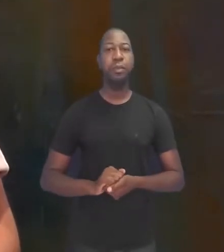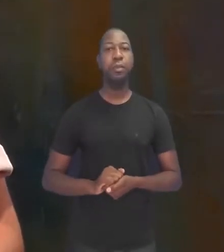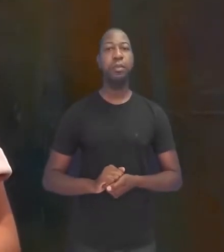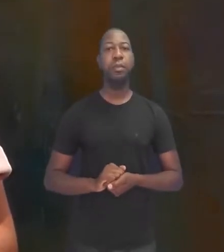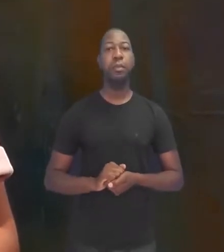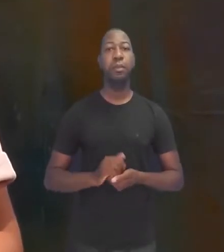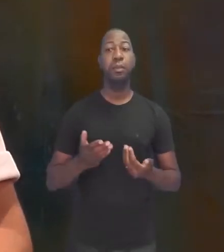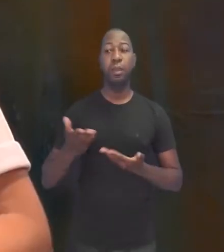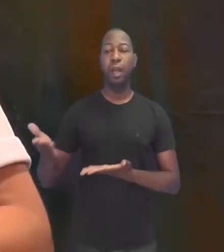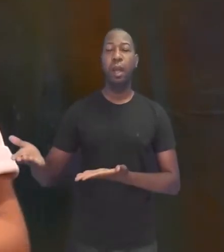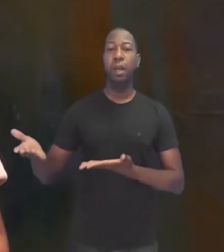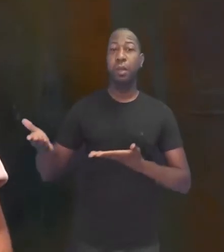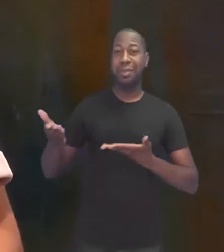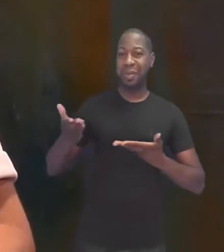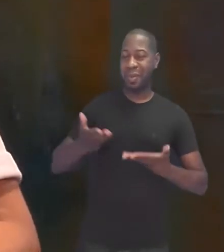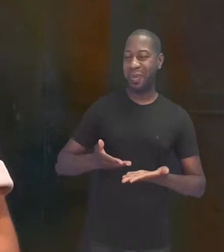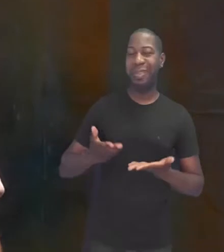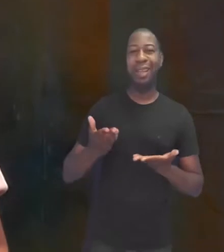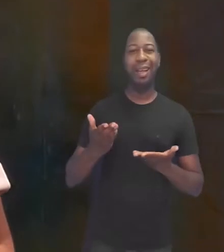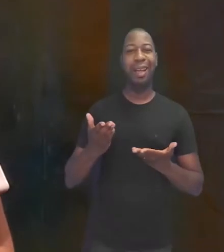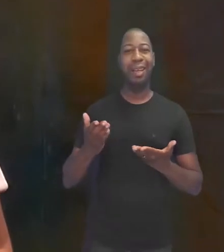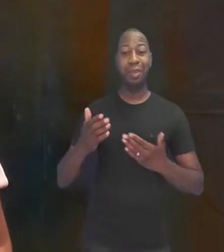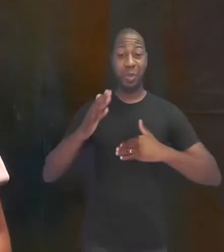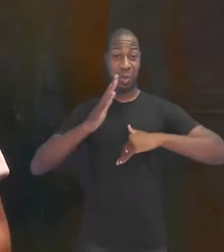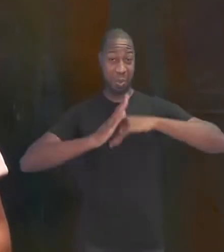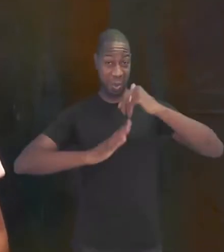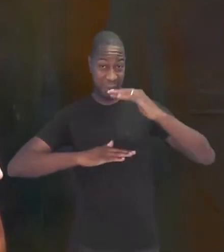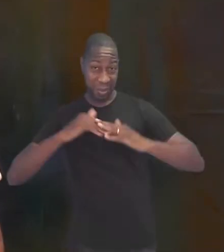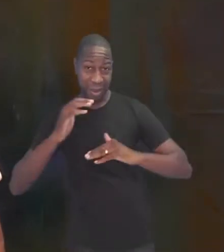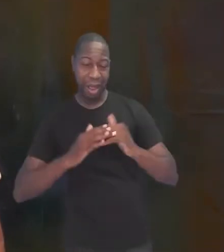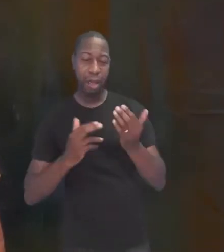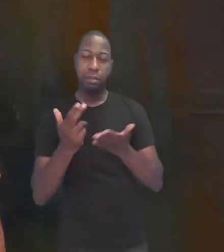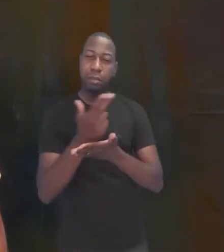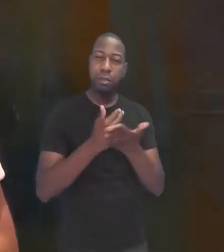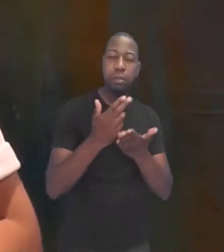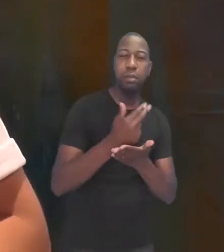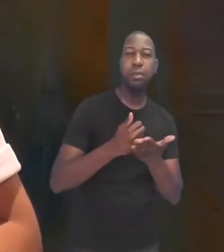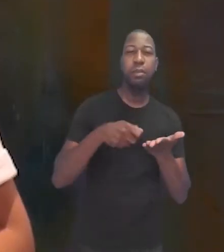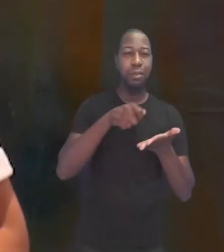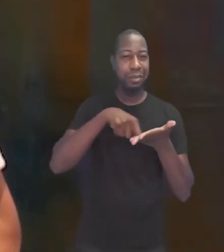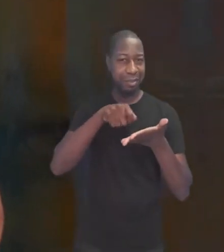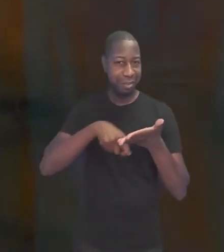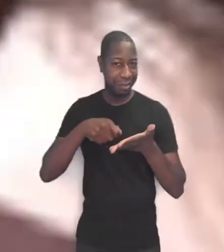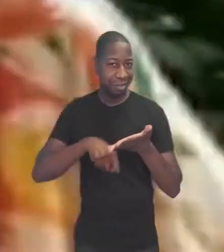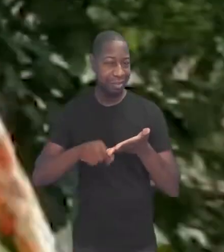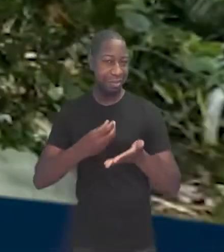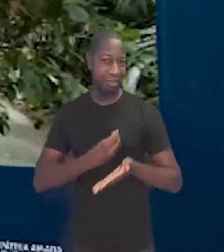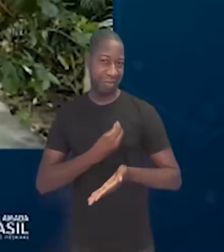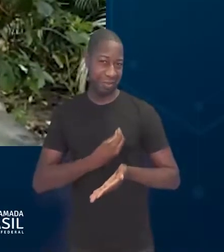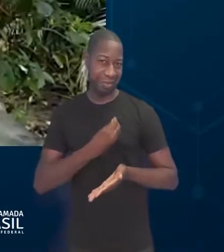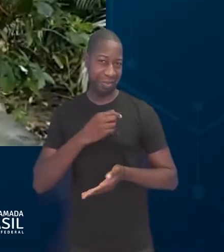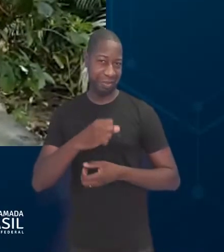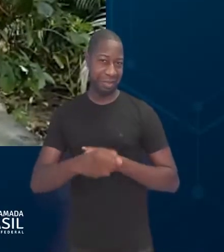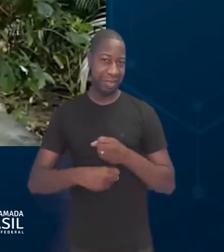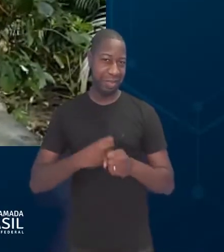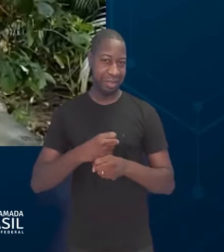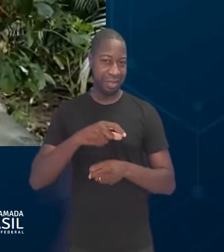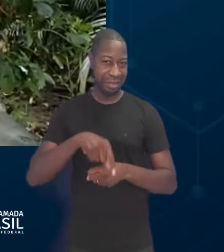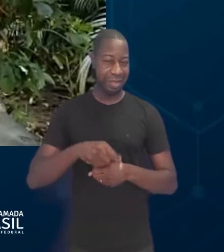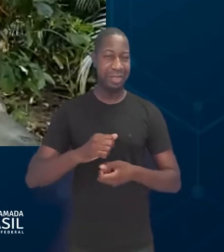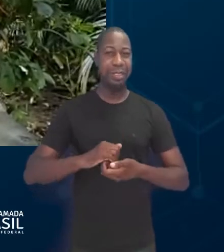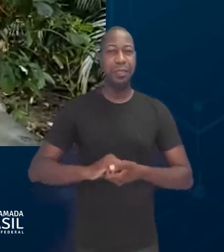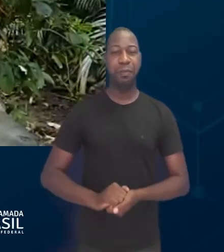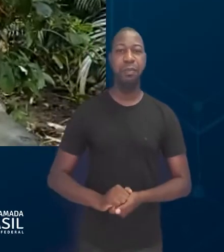palavra, nossos artistas, escritores, educadores e participantes ativos da FLIR. A FLIR